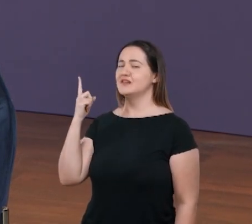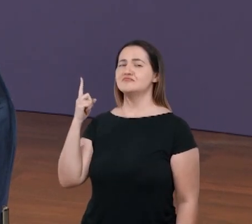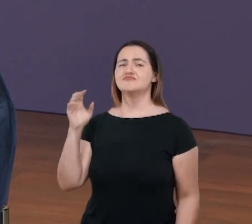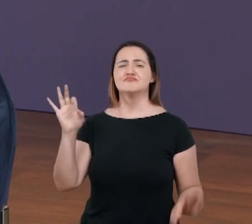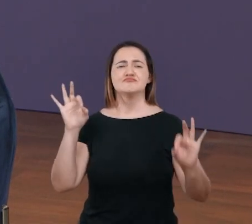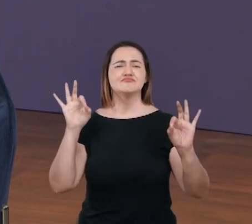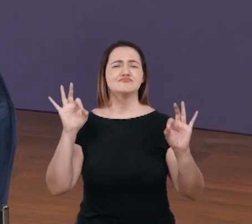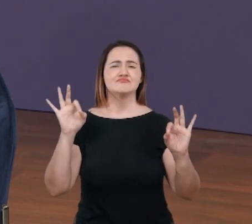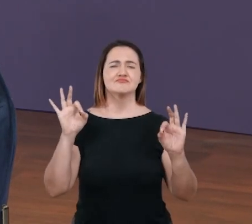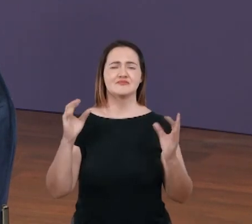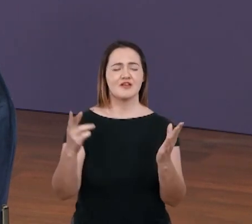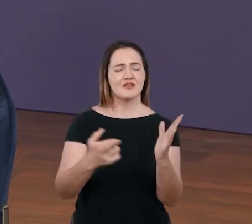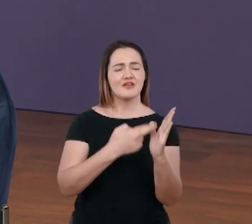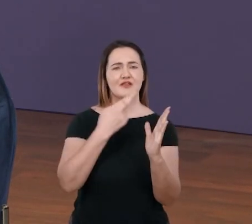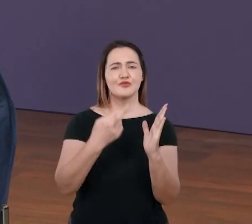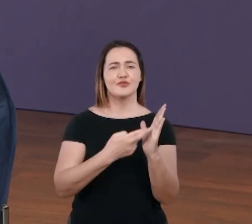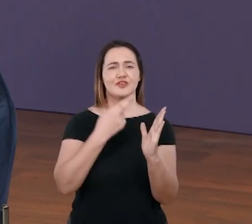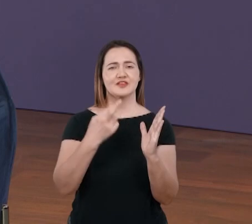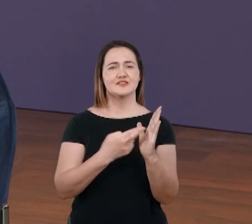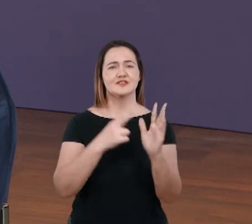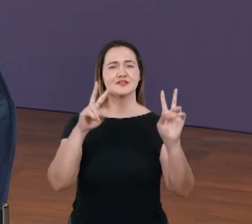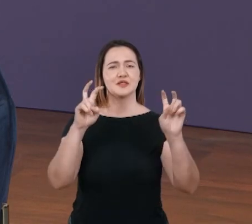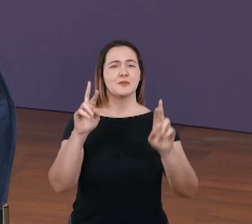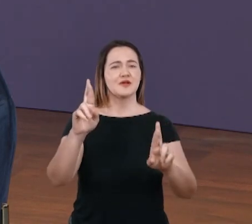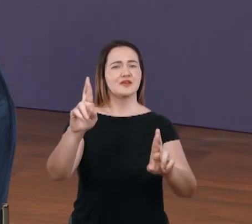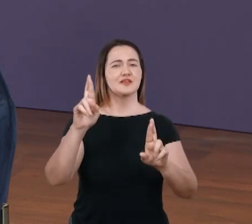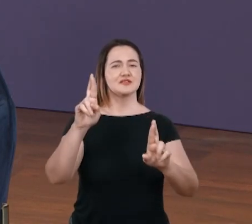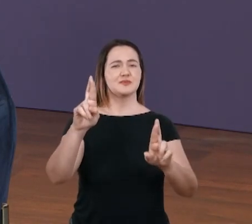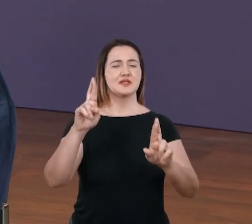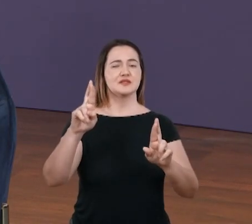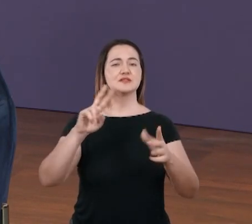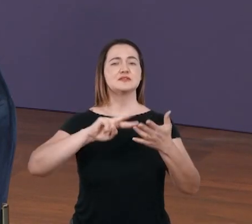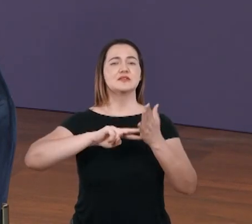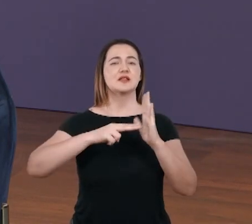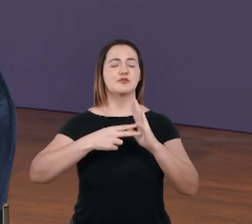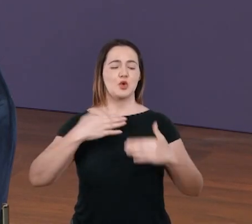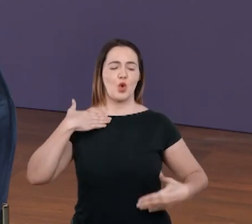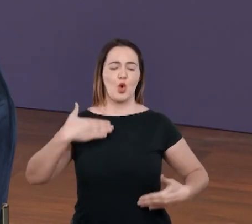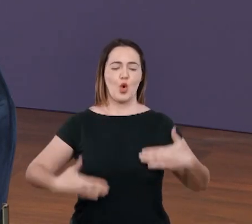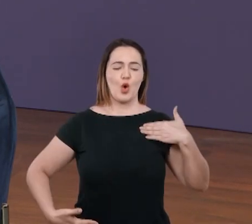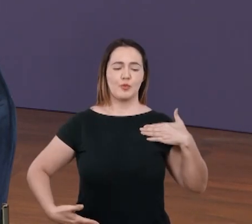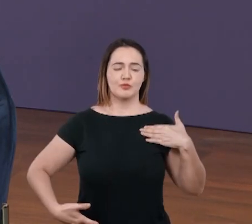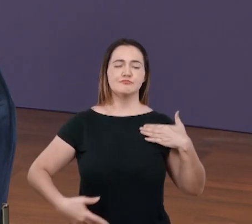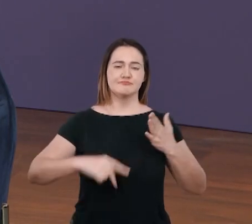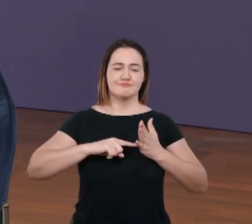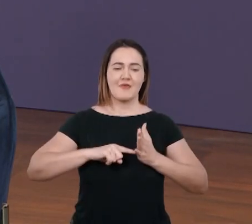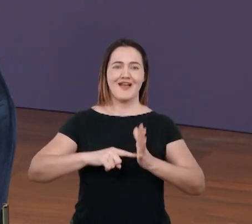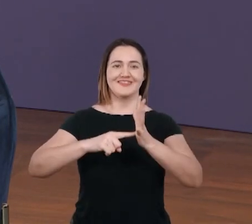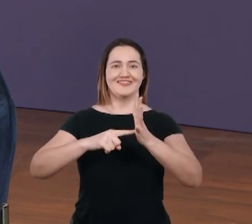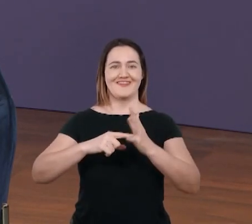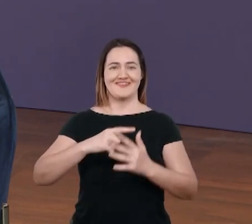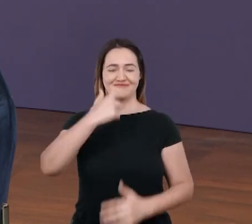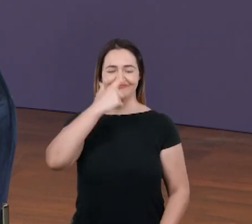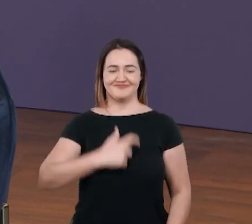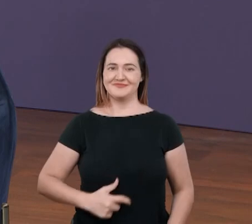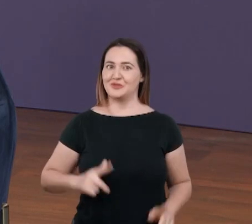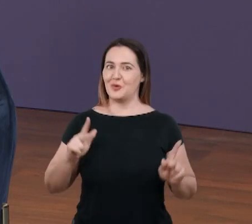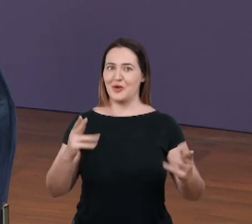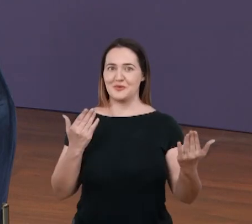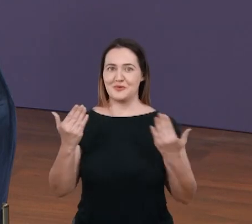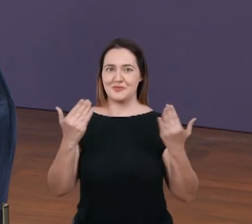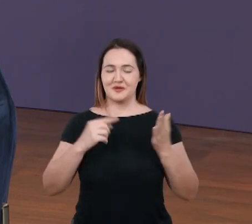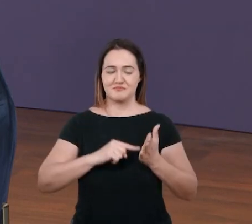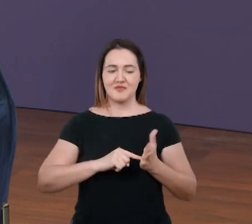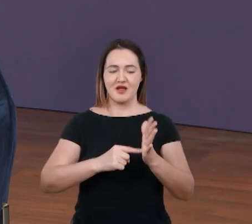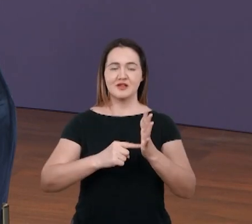lindo, lindo. Eu estou assim encantado com a revista Esperança, A Máquina Humana. Um material muito bem